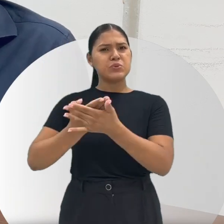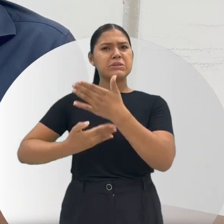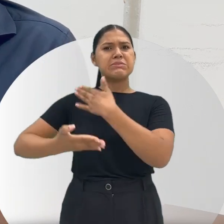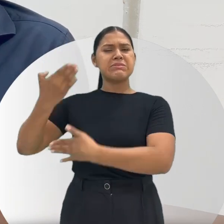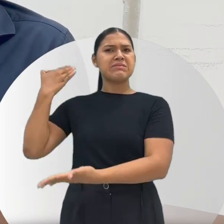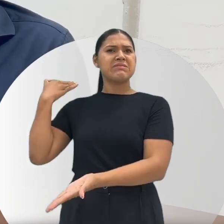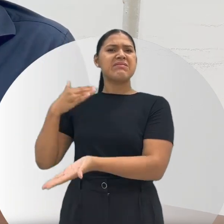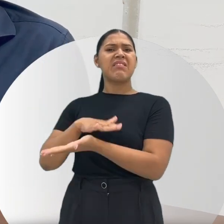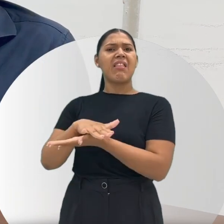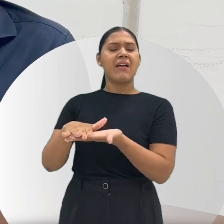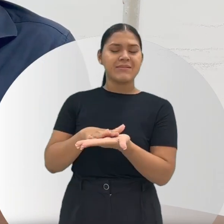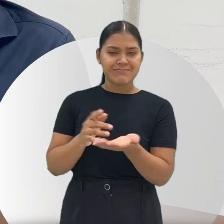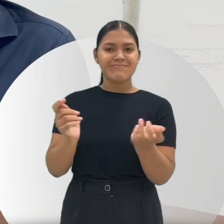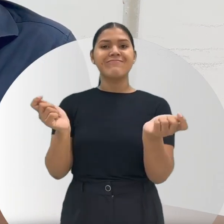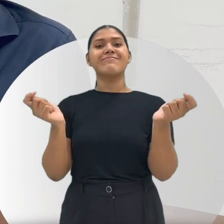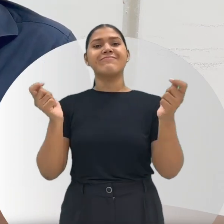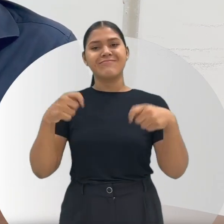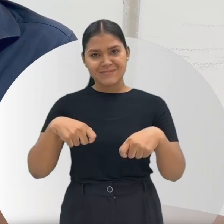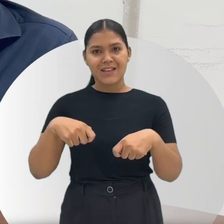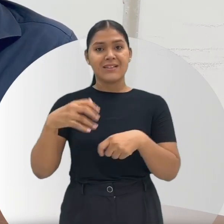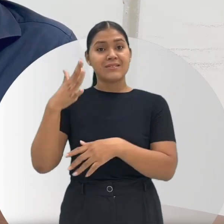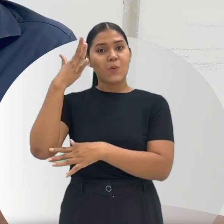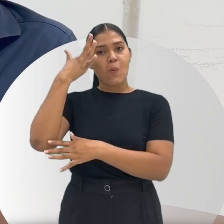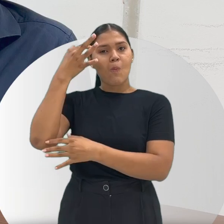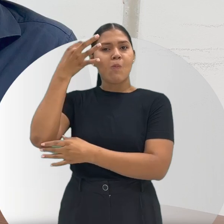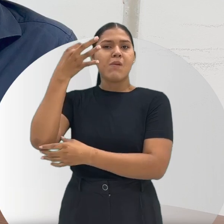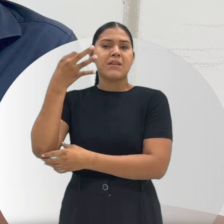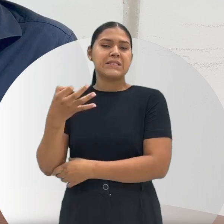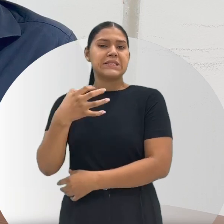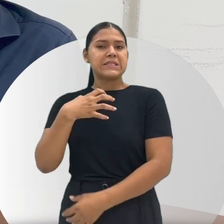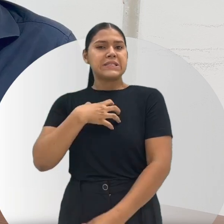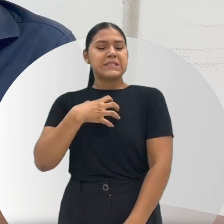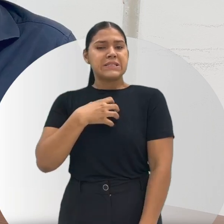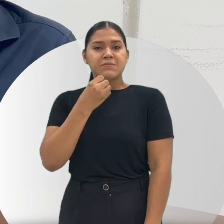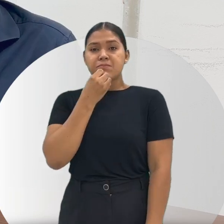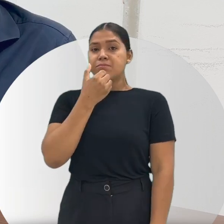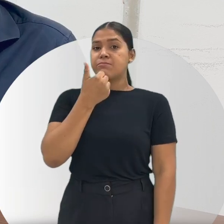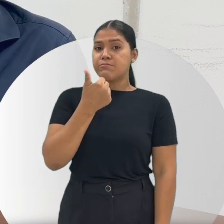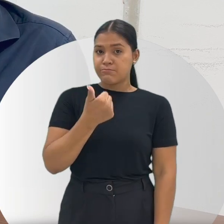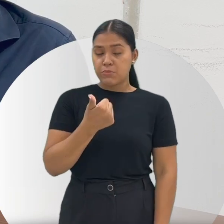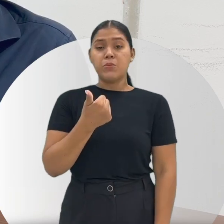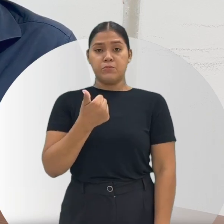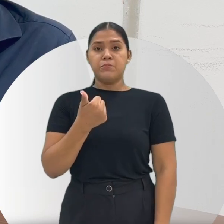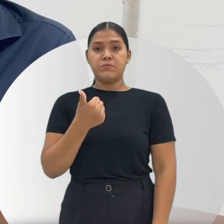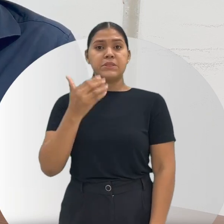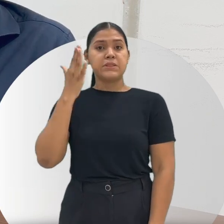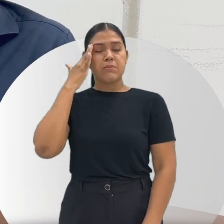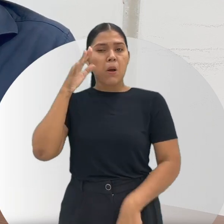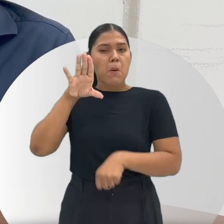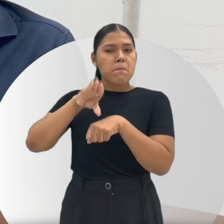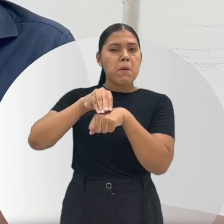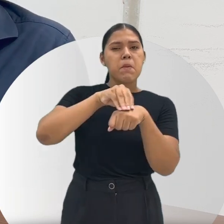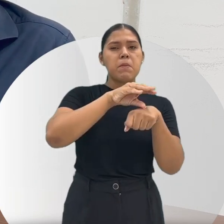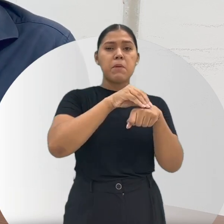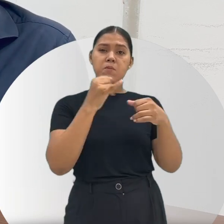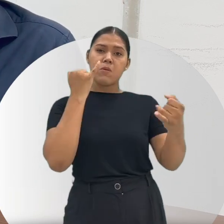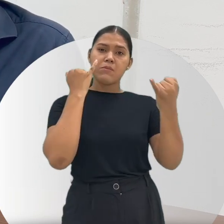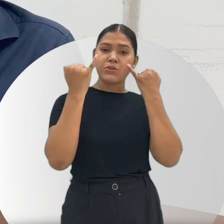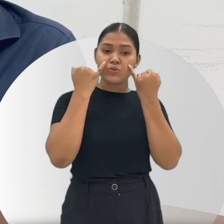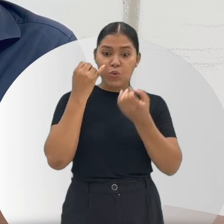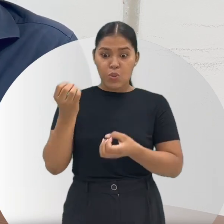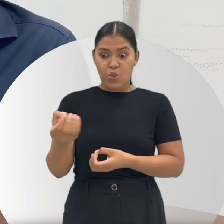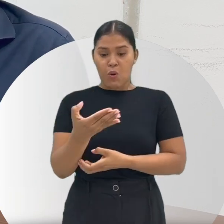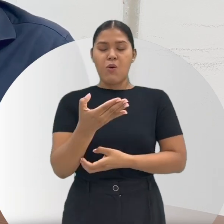Então essa é a graça de estudar matemática, é o prazer de você desenvolver uma competência nova, desenvolver uma ideia nova que